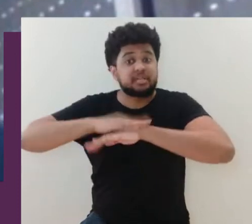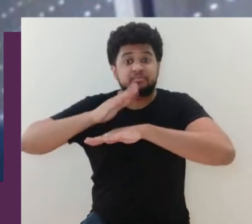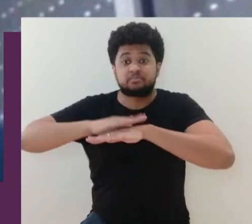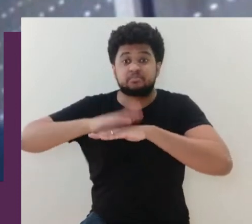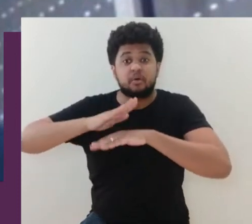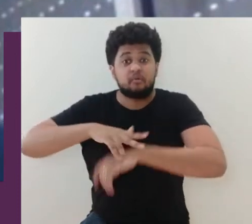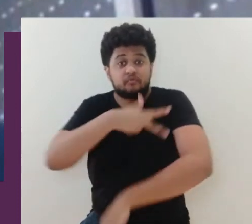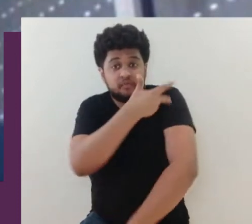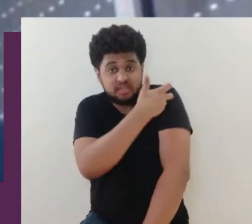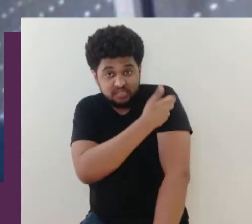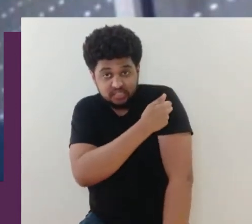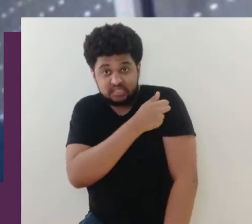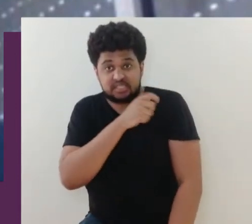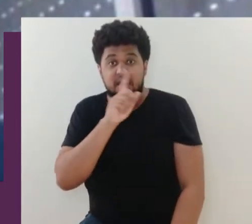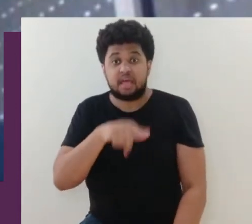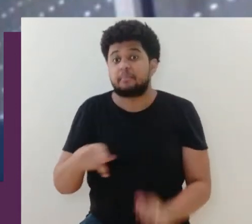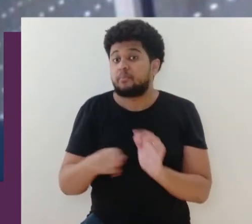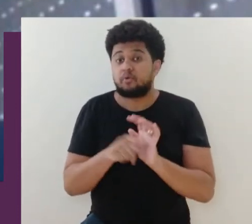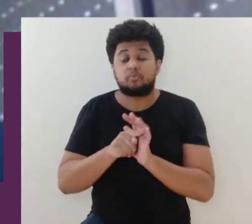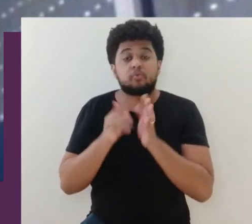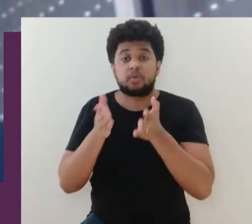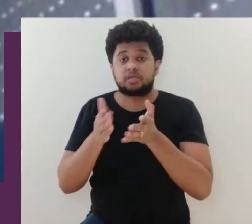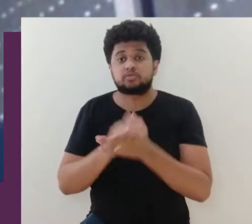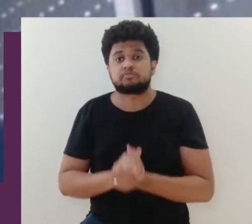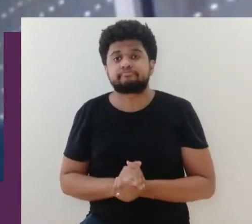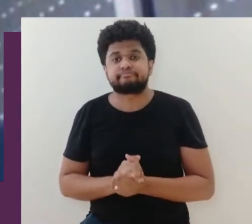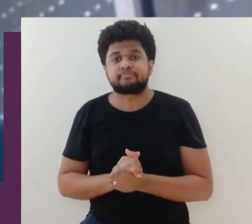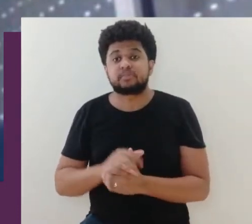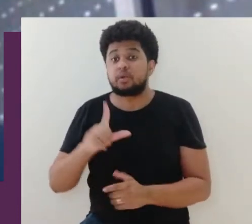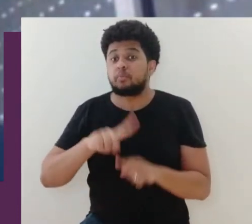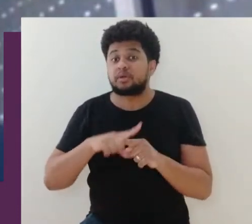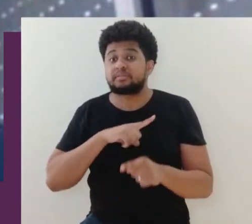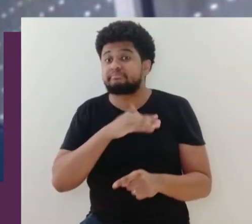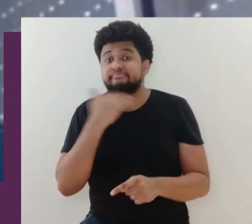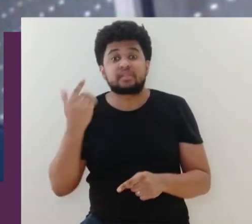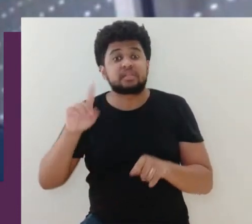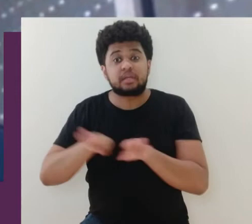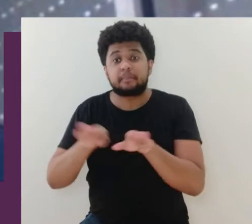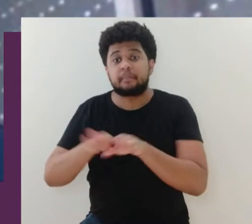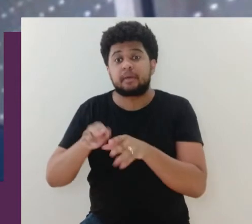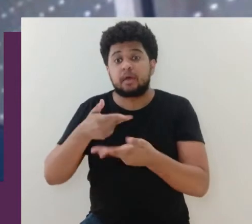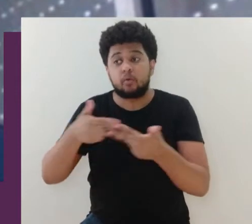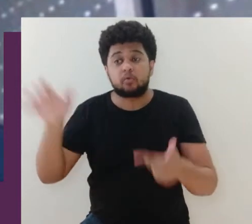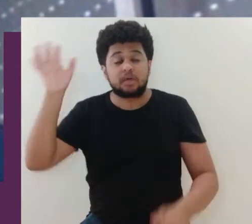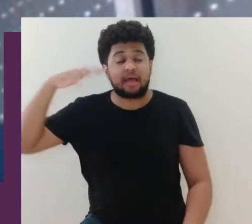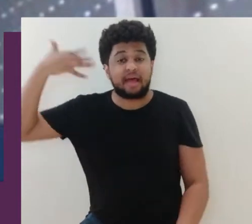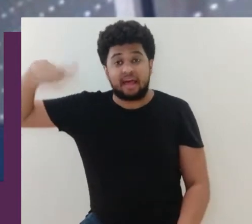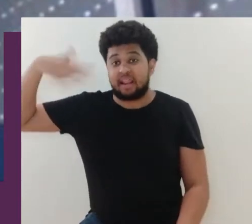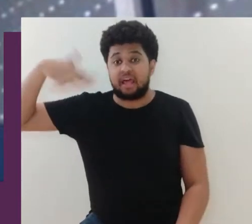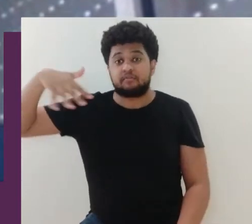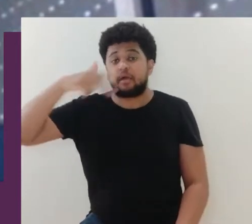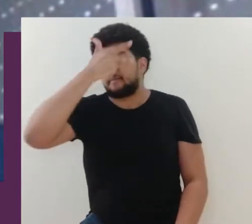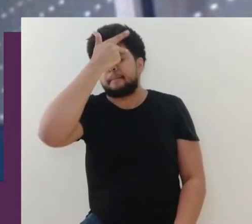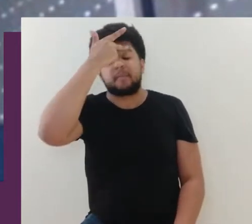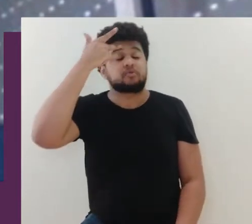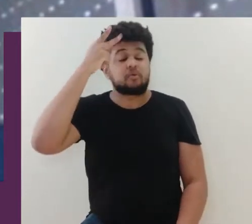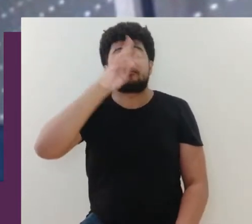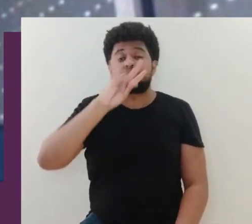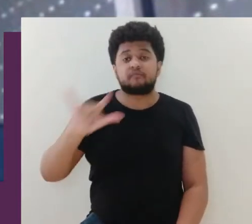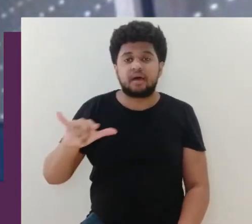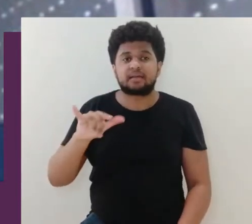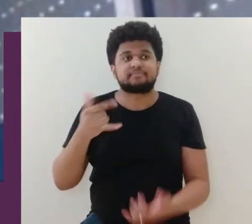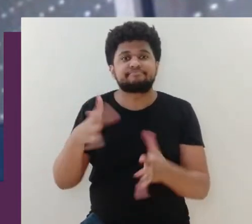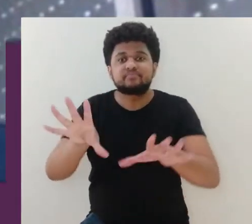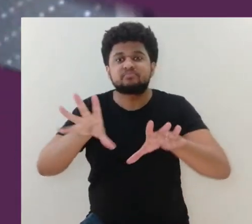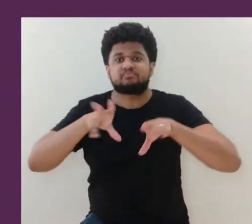a função principal da vacina para essa doença vai ser essa: impedir mortes, impedir casos graves. Mas que as pessoas ainda